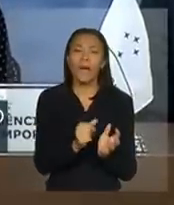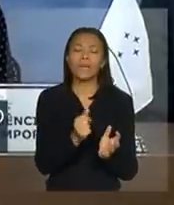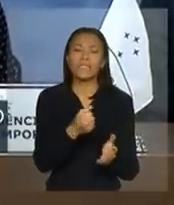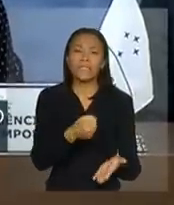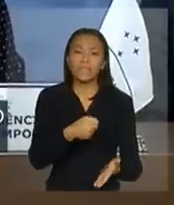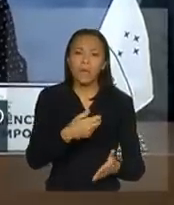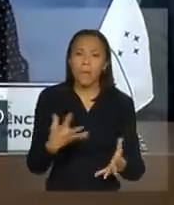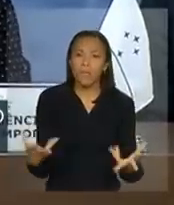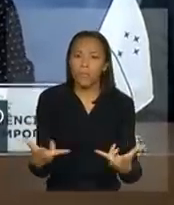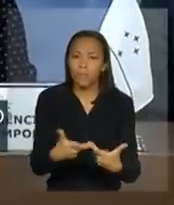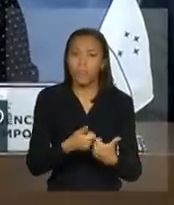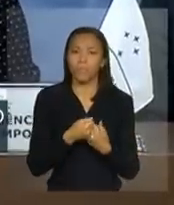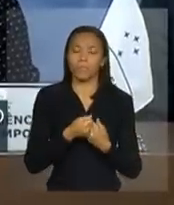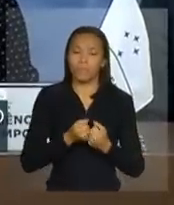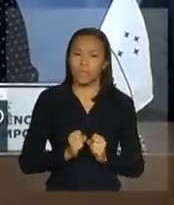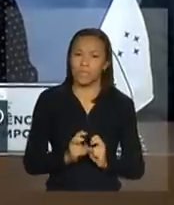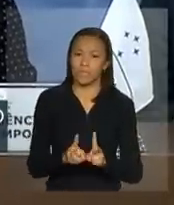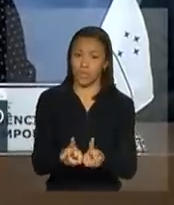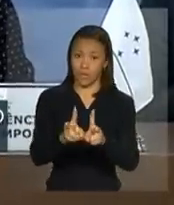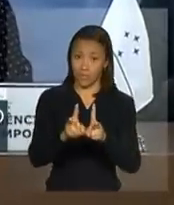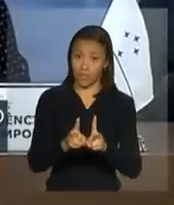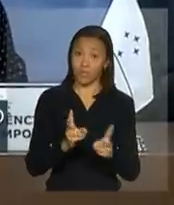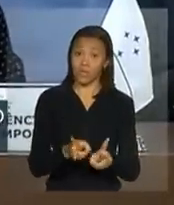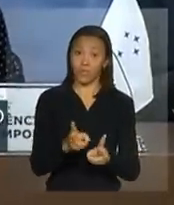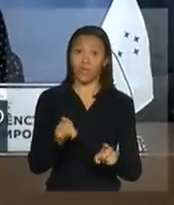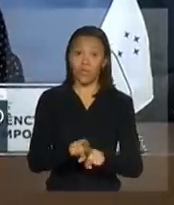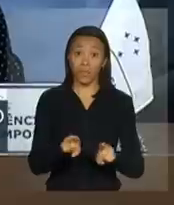aperfeiçoar a eficiência e a